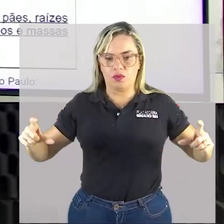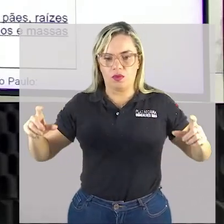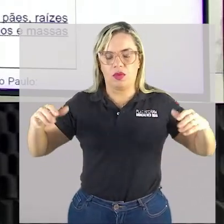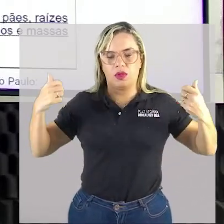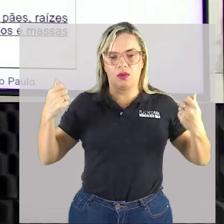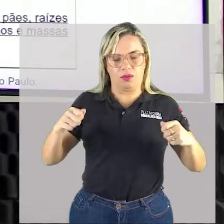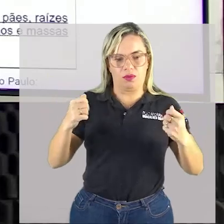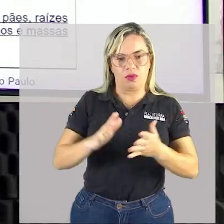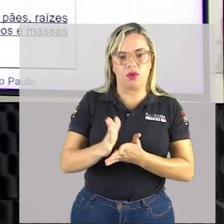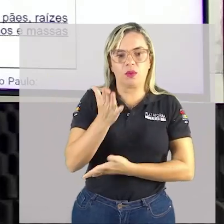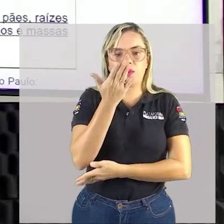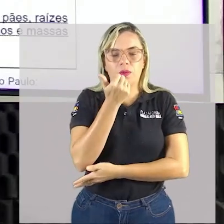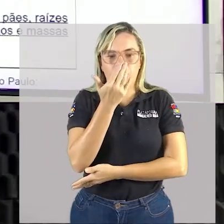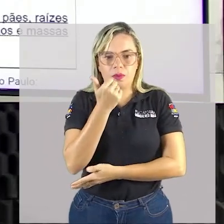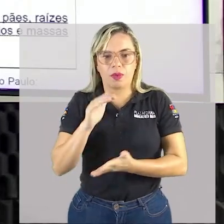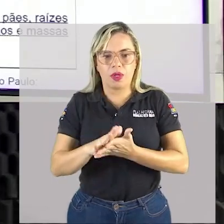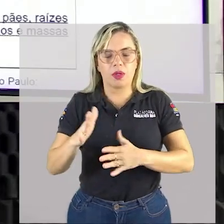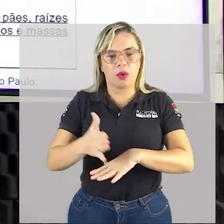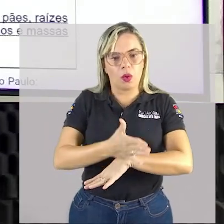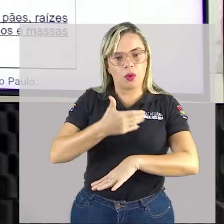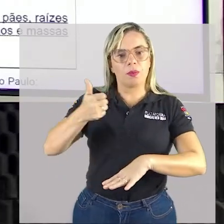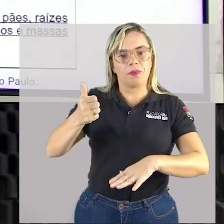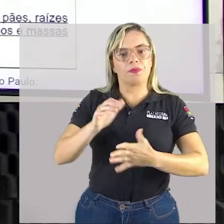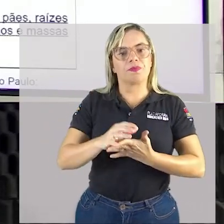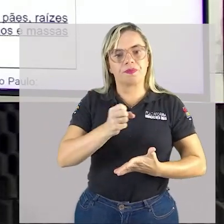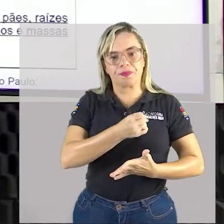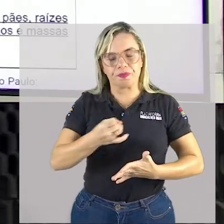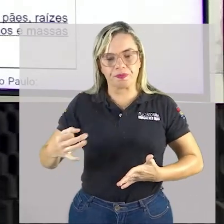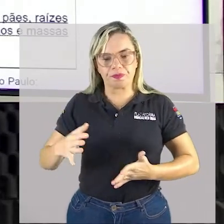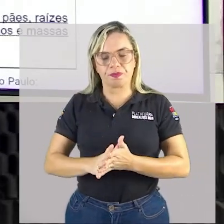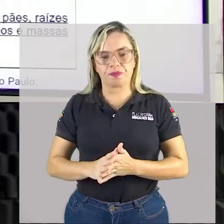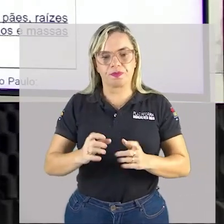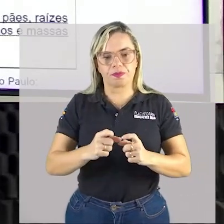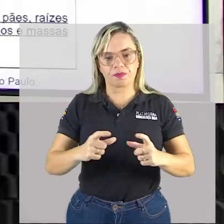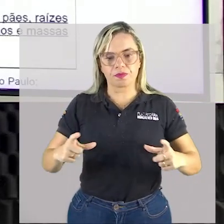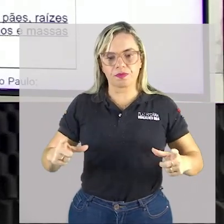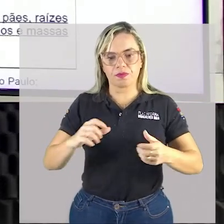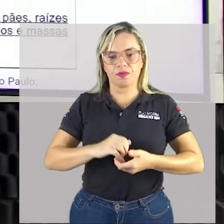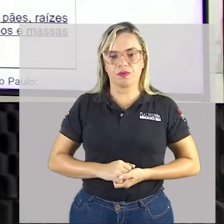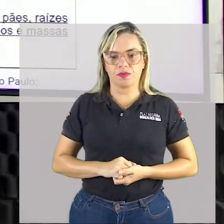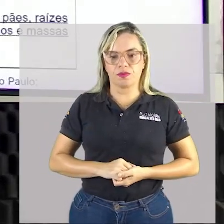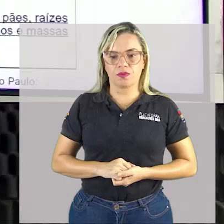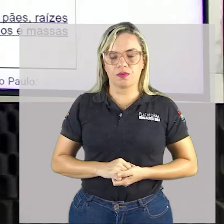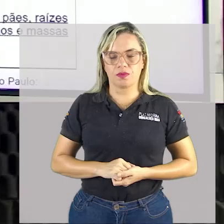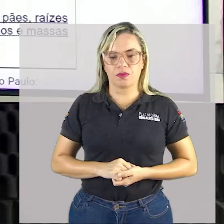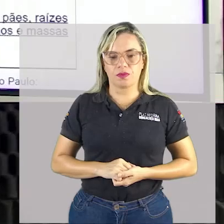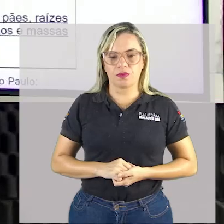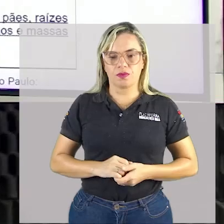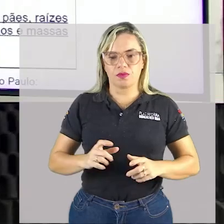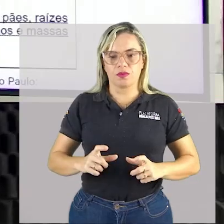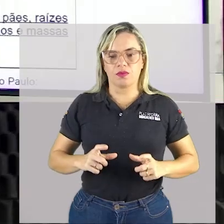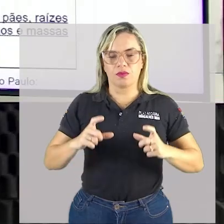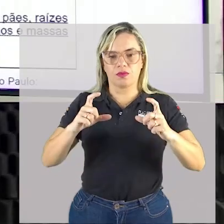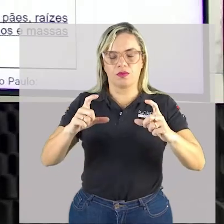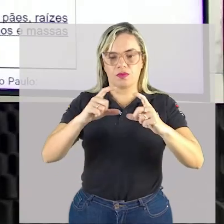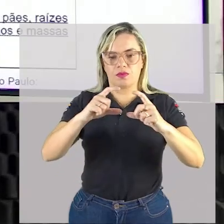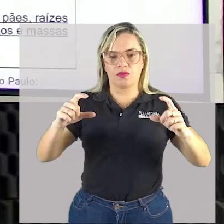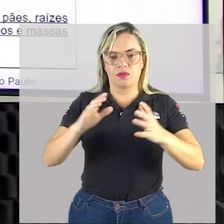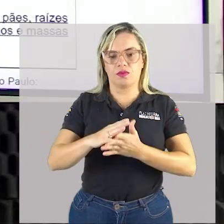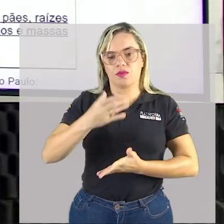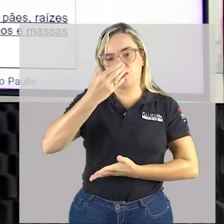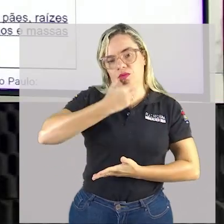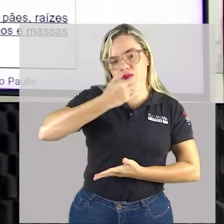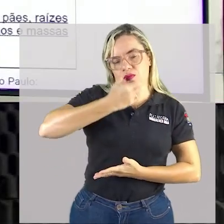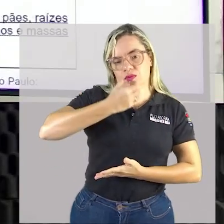gente precisa consumir mais. O que mais? Vamos lá. Subindo. Frutas e hortaliças